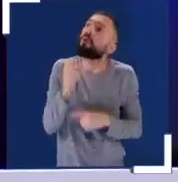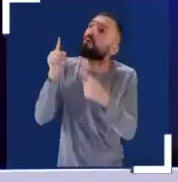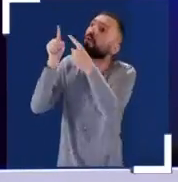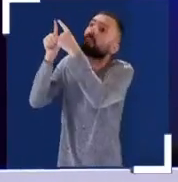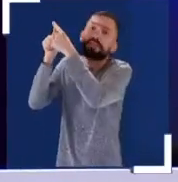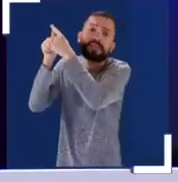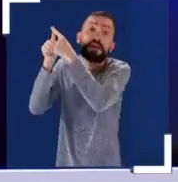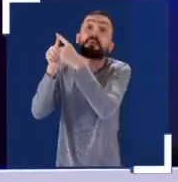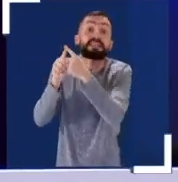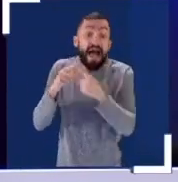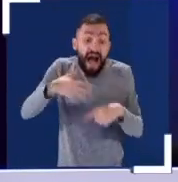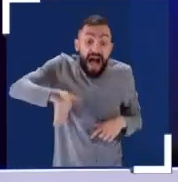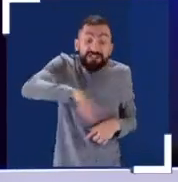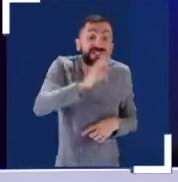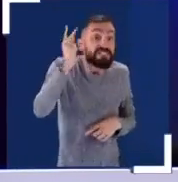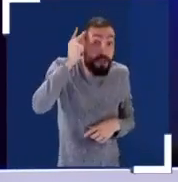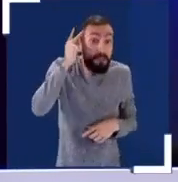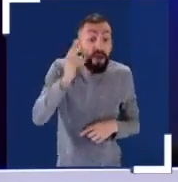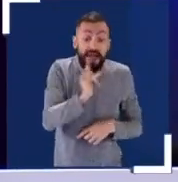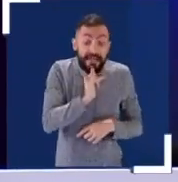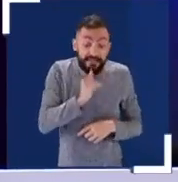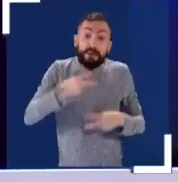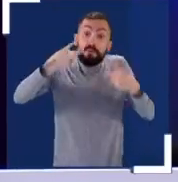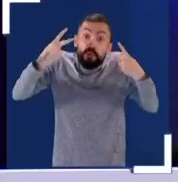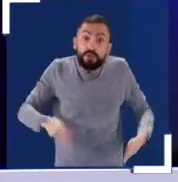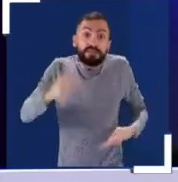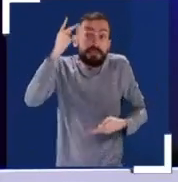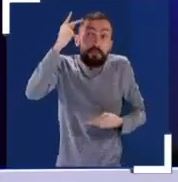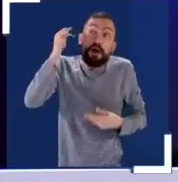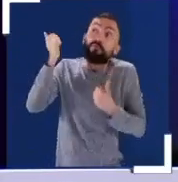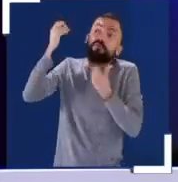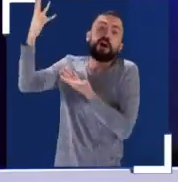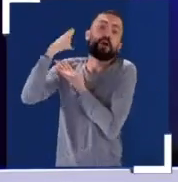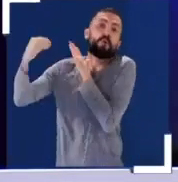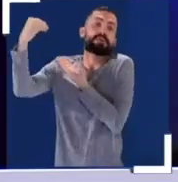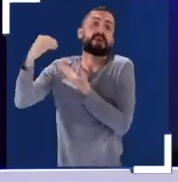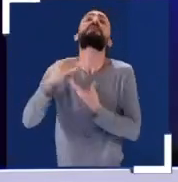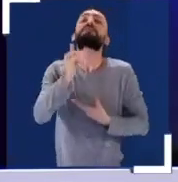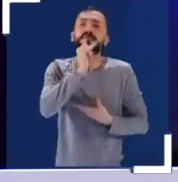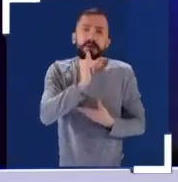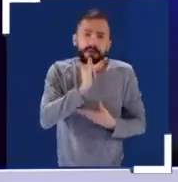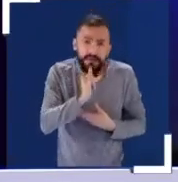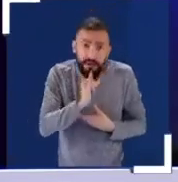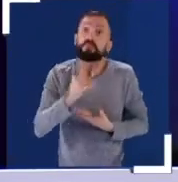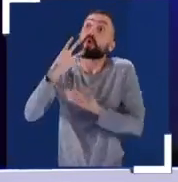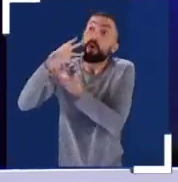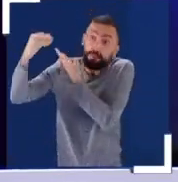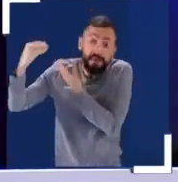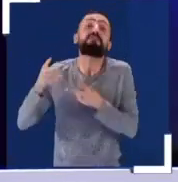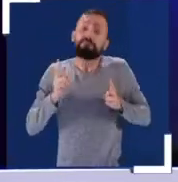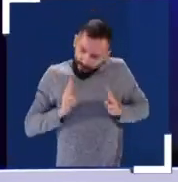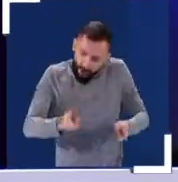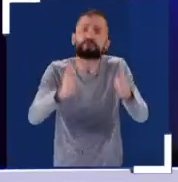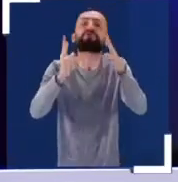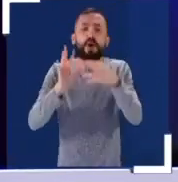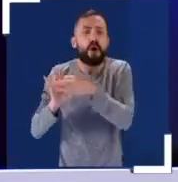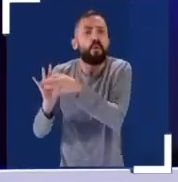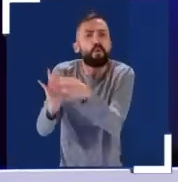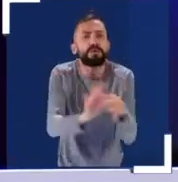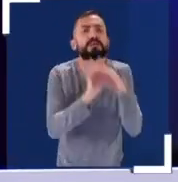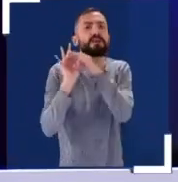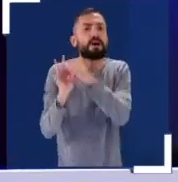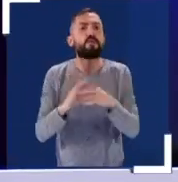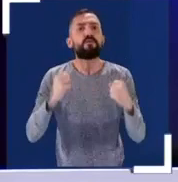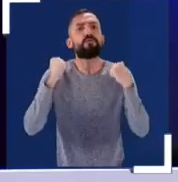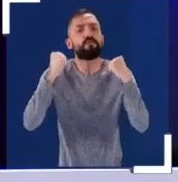exemplo internacional. São Paulo é um país dentro de um país. E São Paulo vai continuar dando exemplo a partir da união, a partir da força